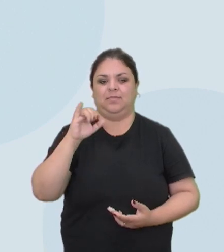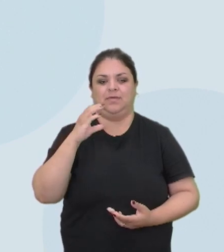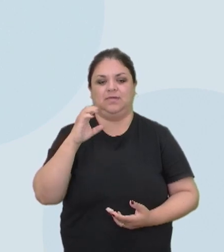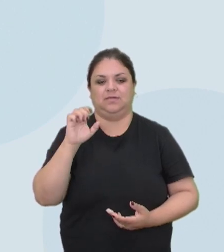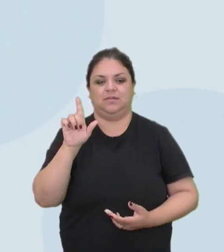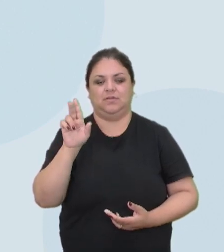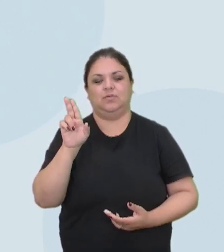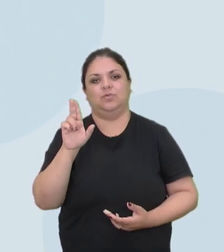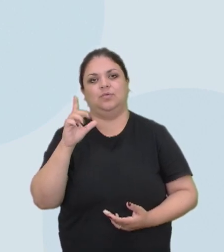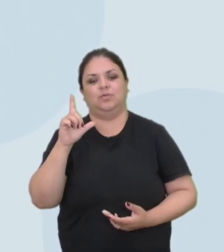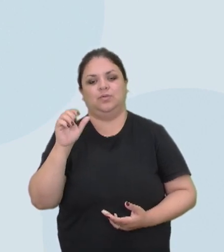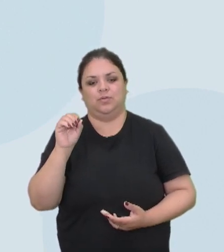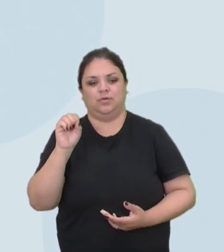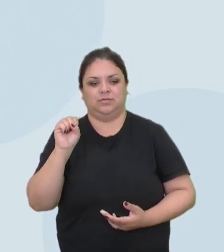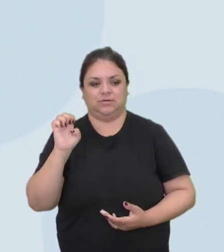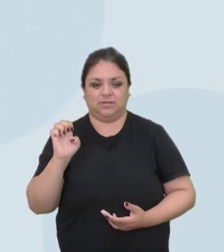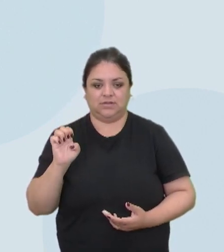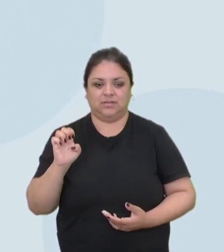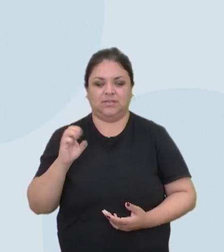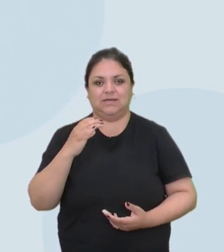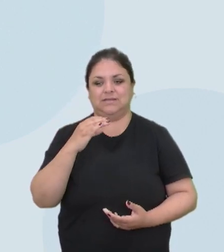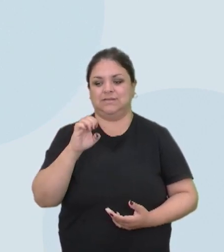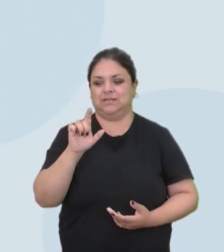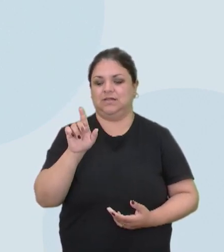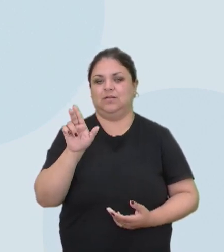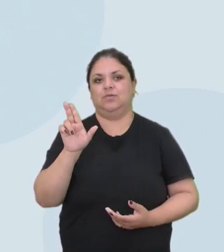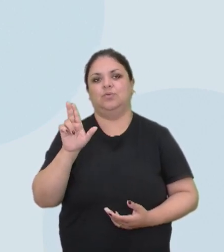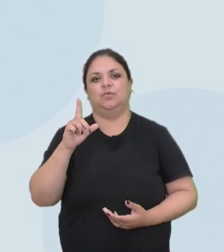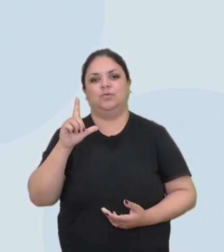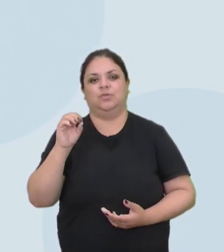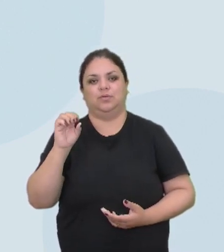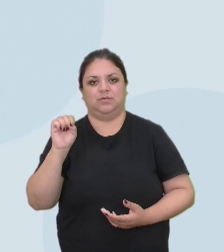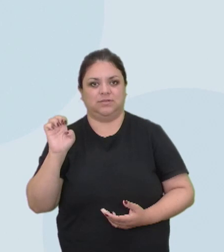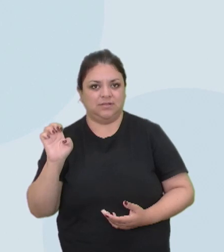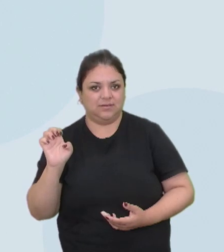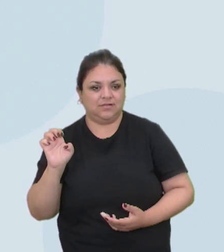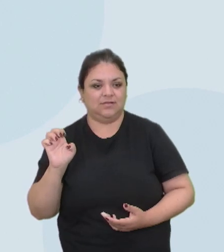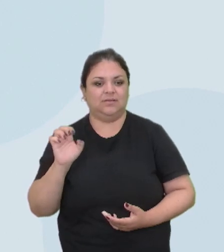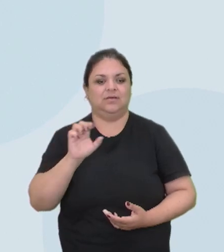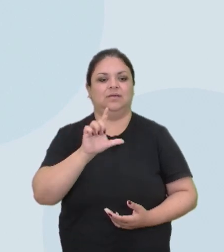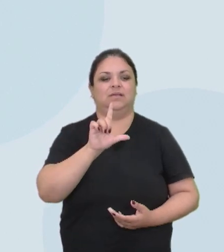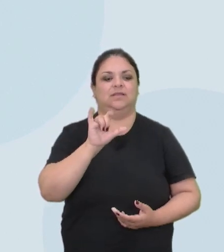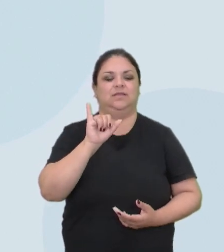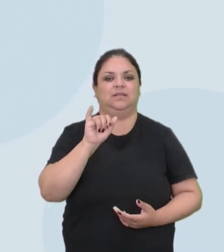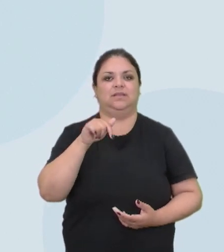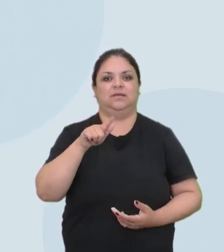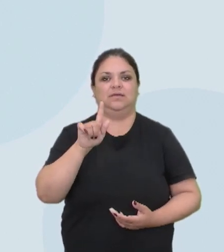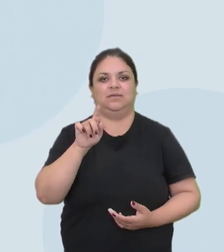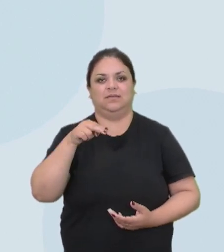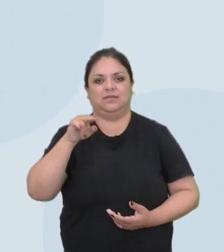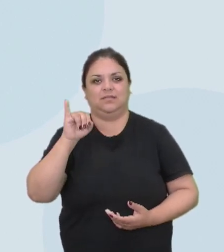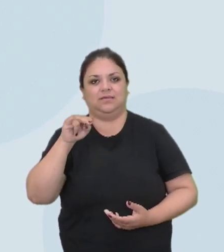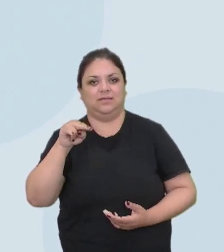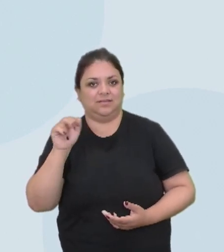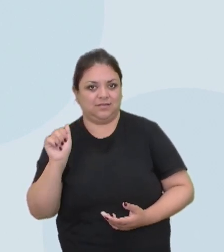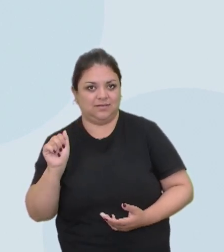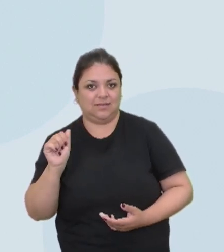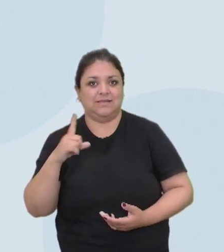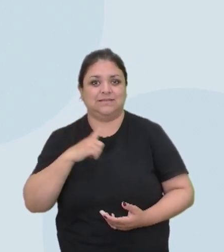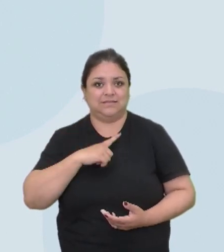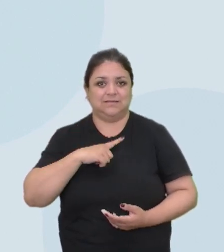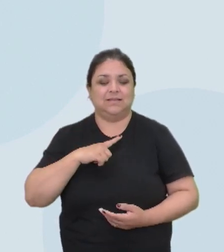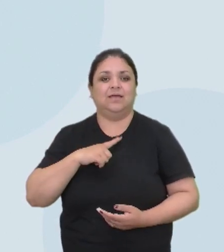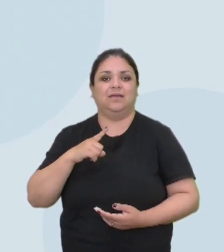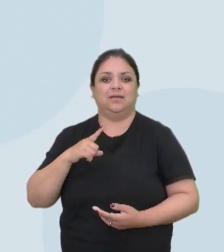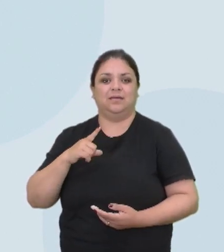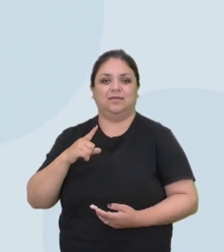celulose e lignina, que são aqueles compostos, aquelas substâncias que estão presentes nas paredes